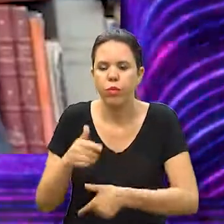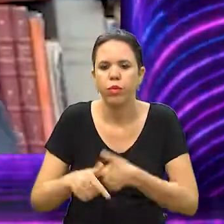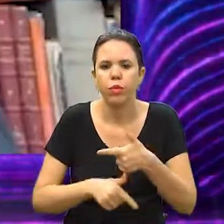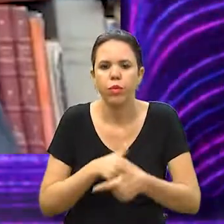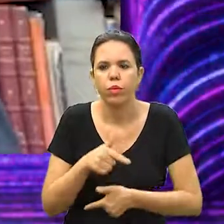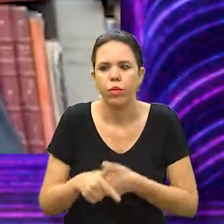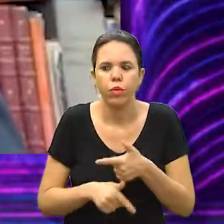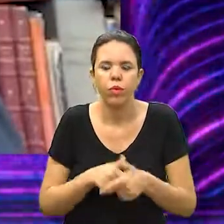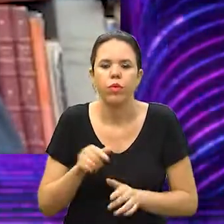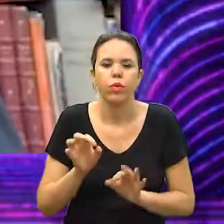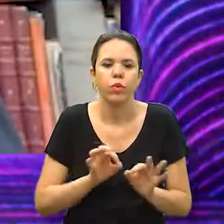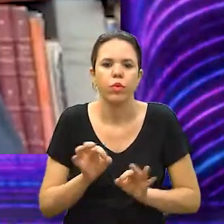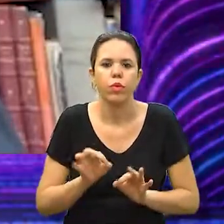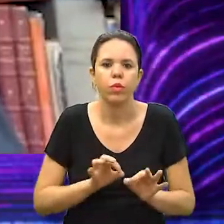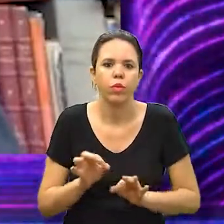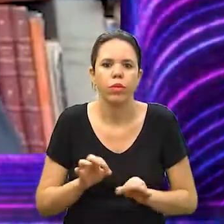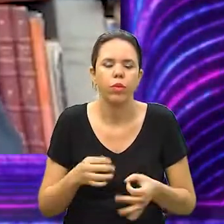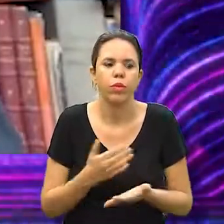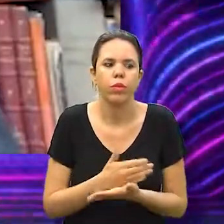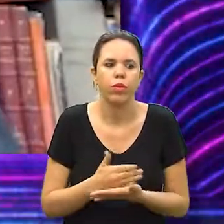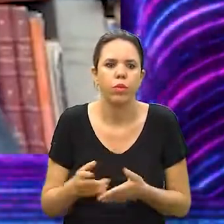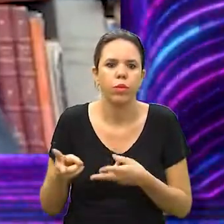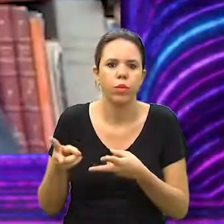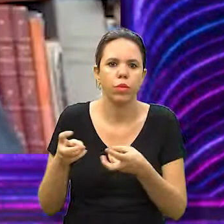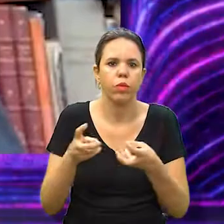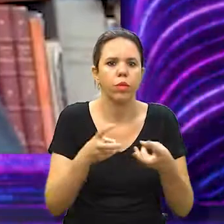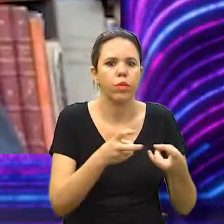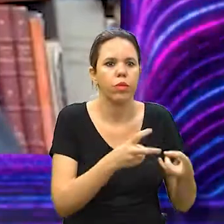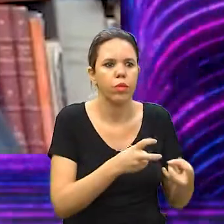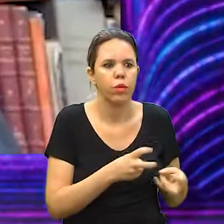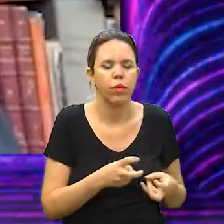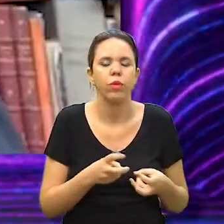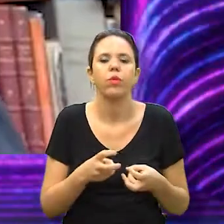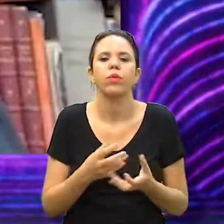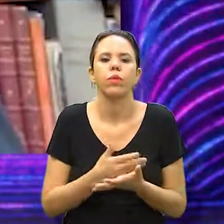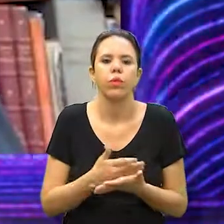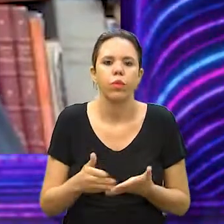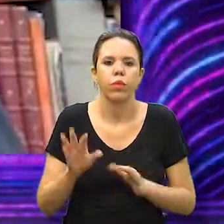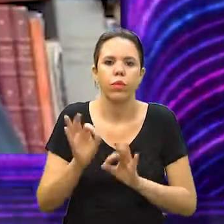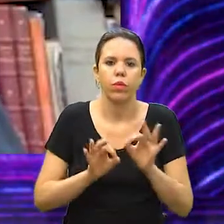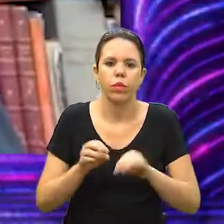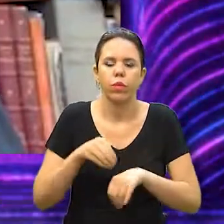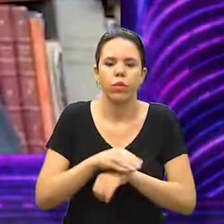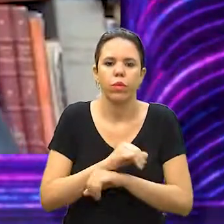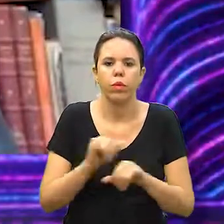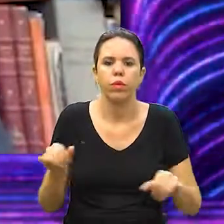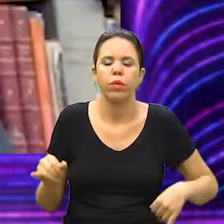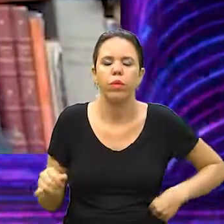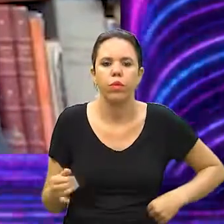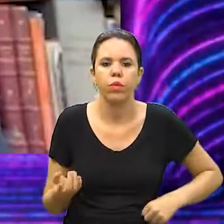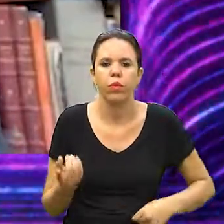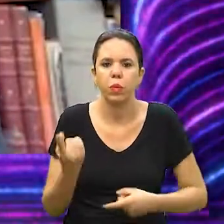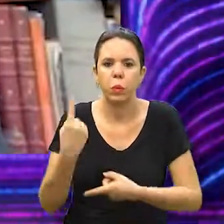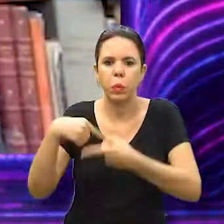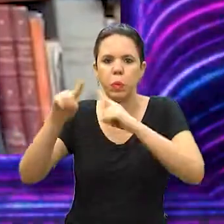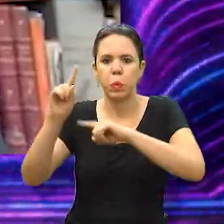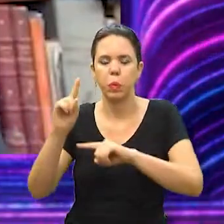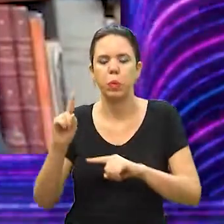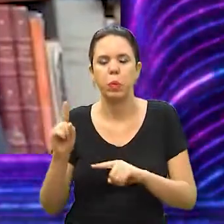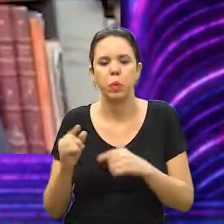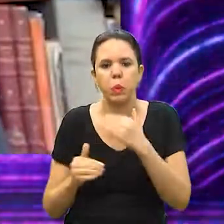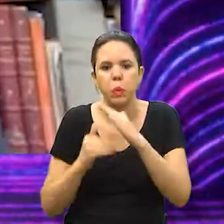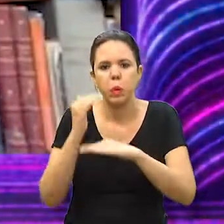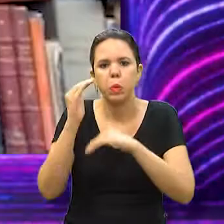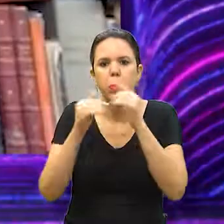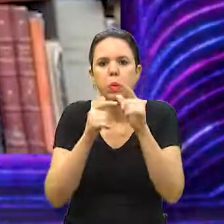começa a trabalhar numa editora, e aí ele começa a perceber que a editora começa a produzir best-sellers